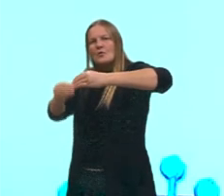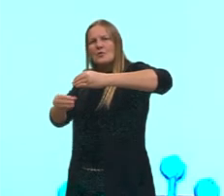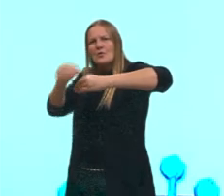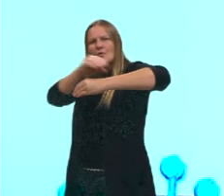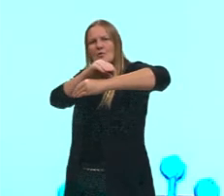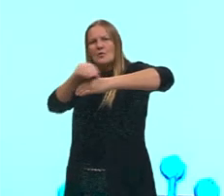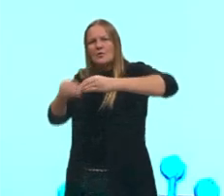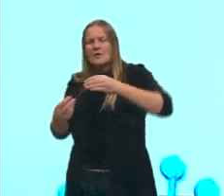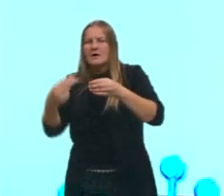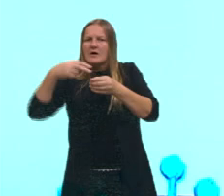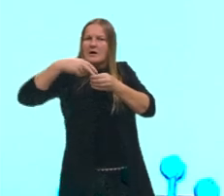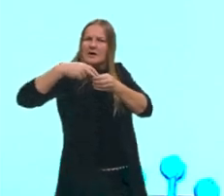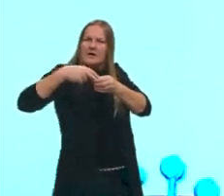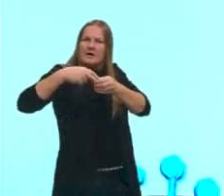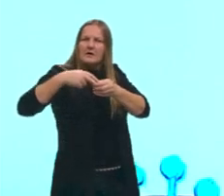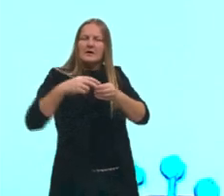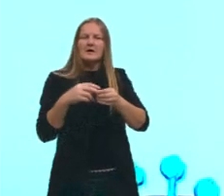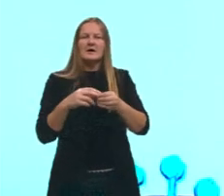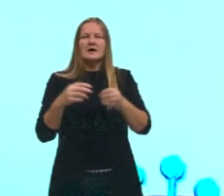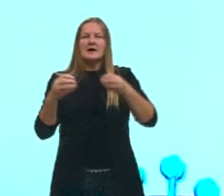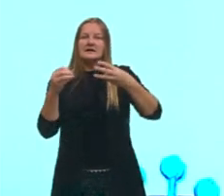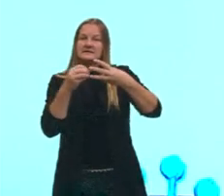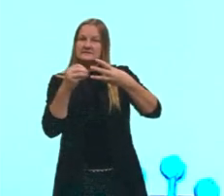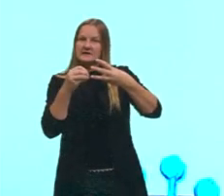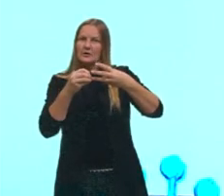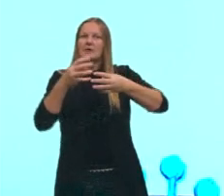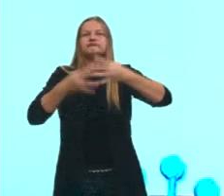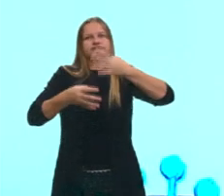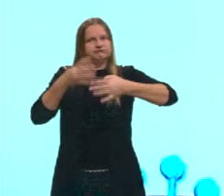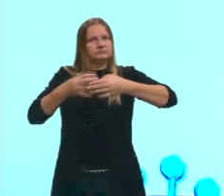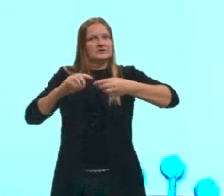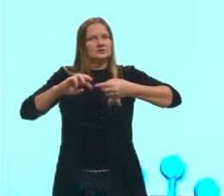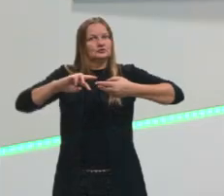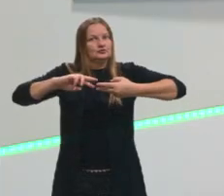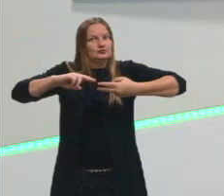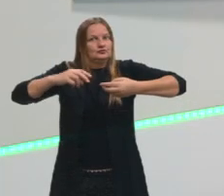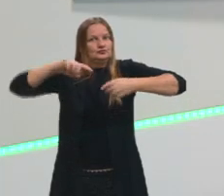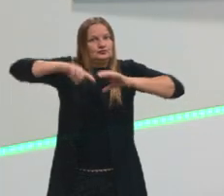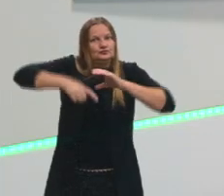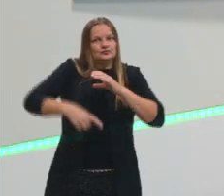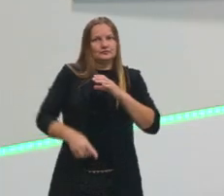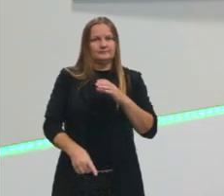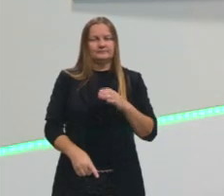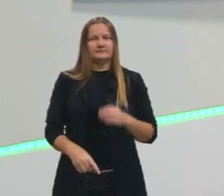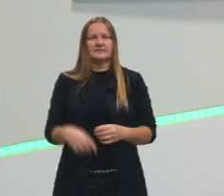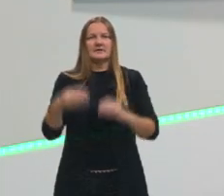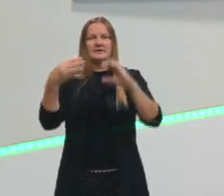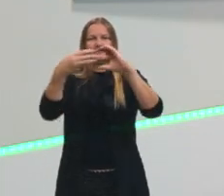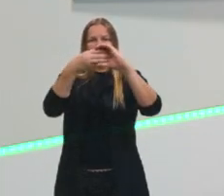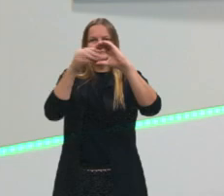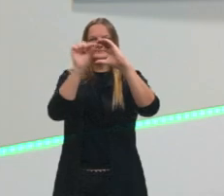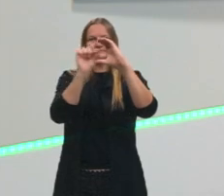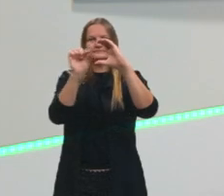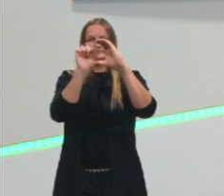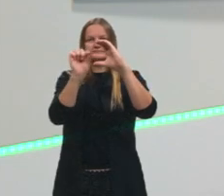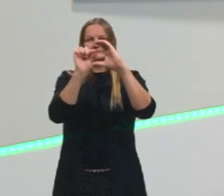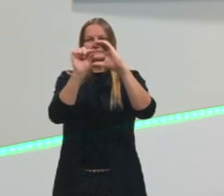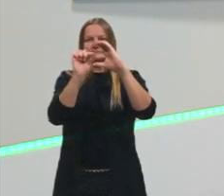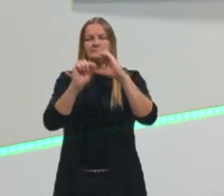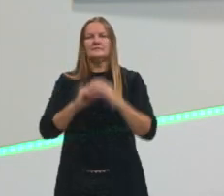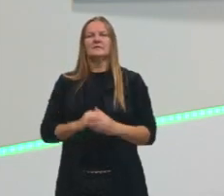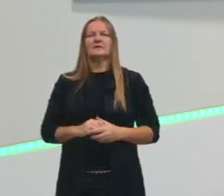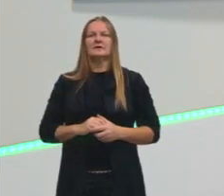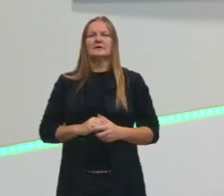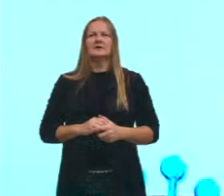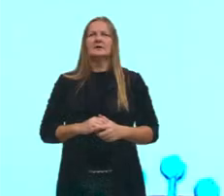e a célula é mais complexo Essa é a característica da célula eucarionte a célula